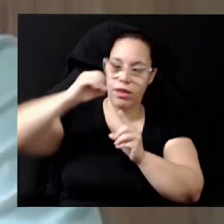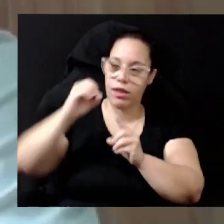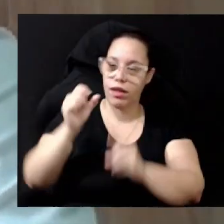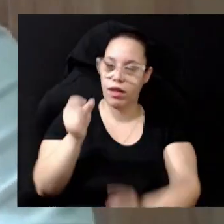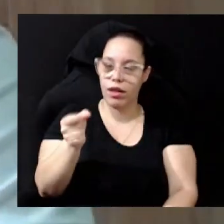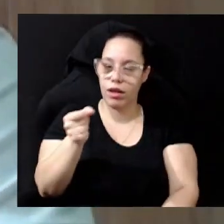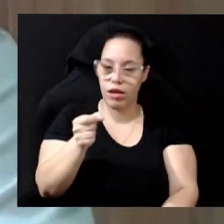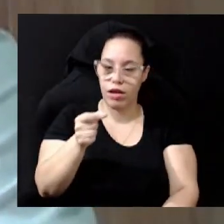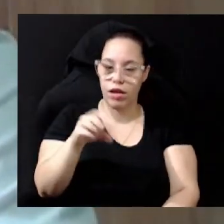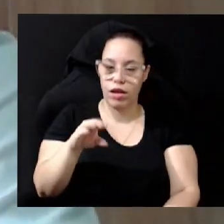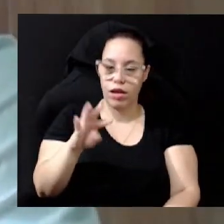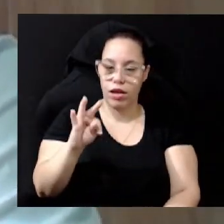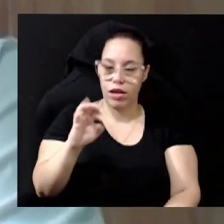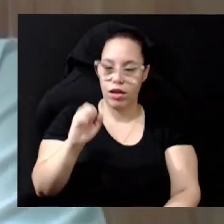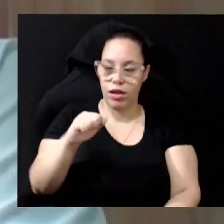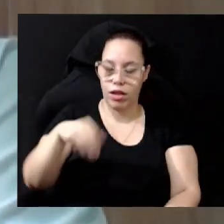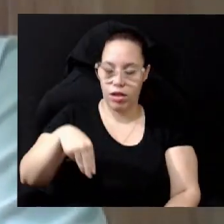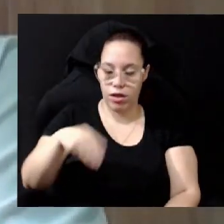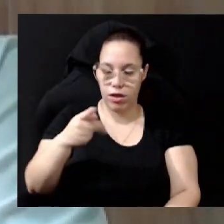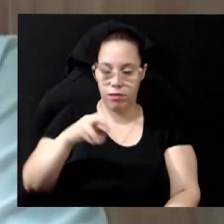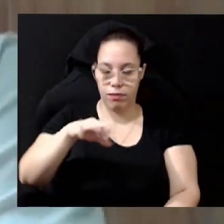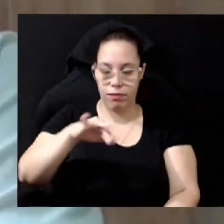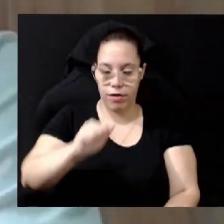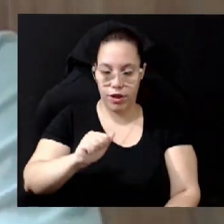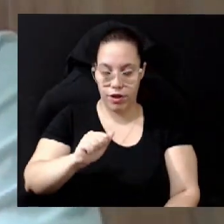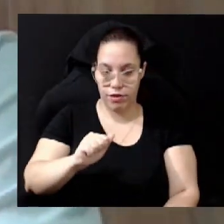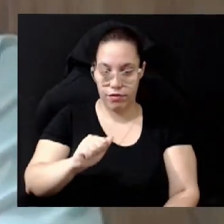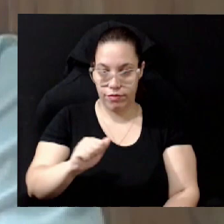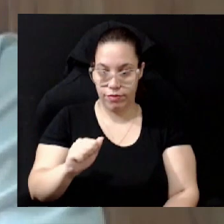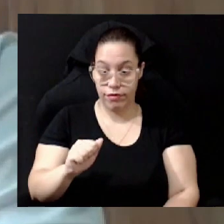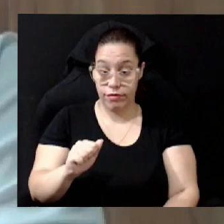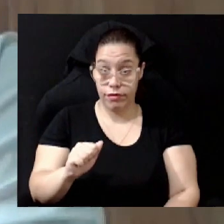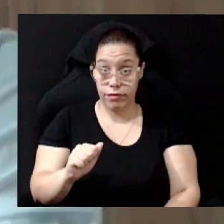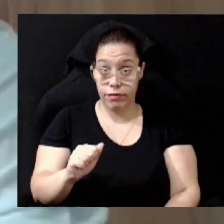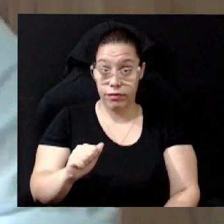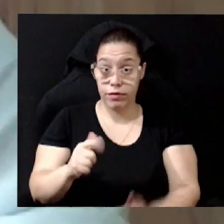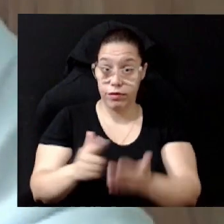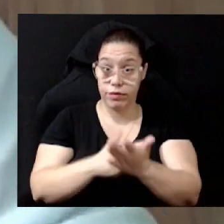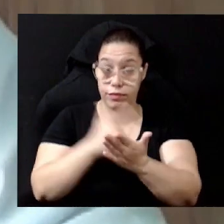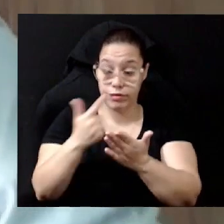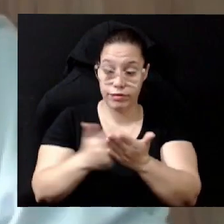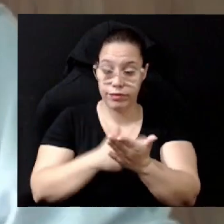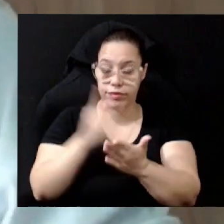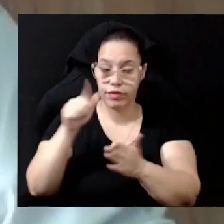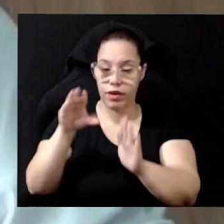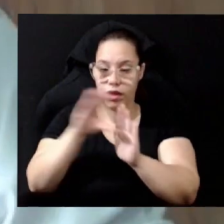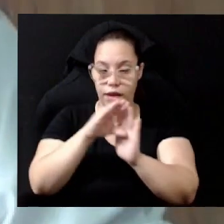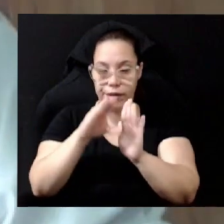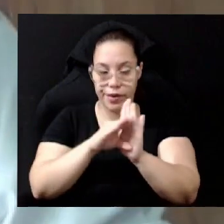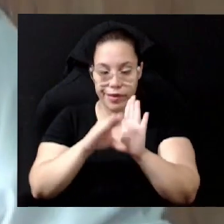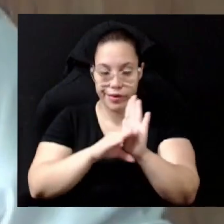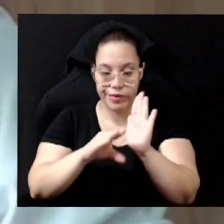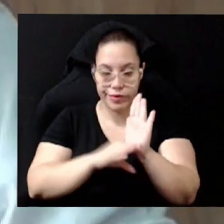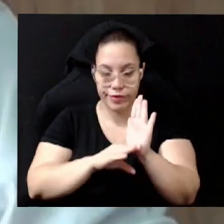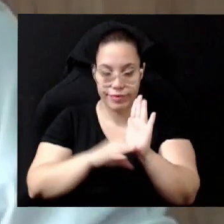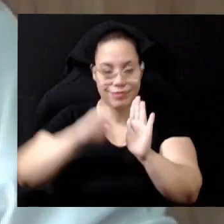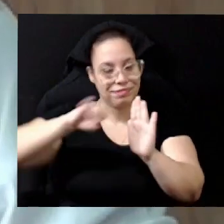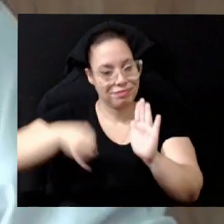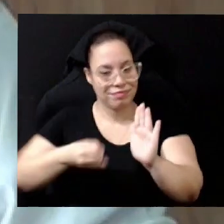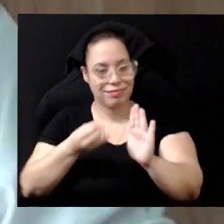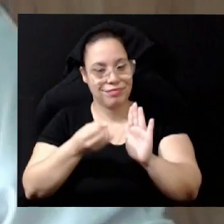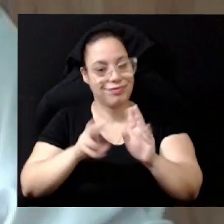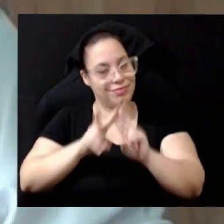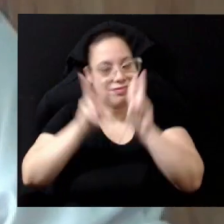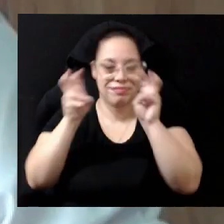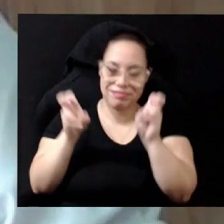muitas pessoas até coletam, né? E, e o livro em si, no seu conteúdo, como eu disse, ele se aproveita